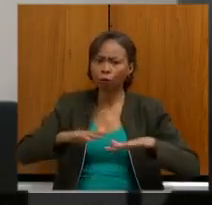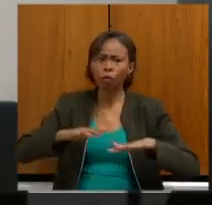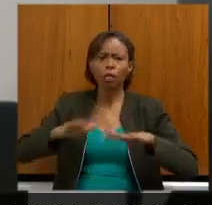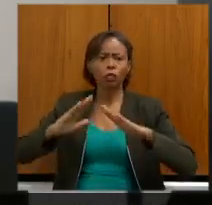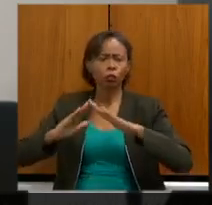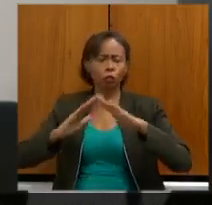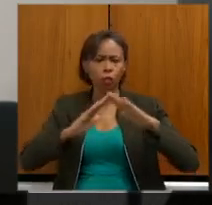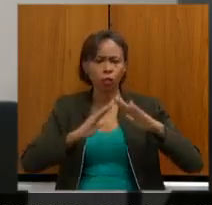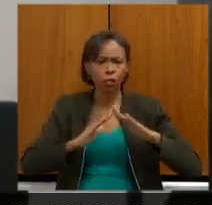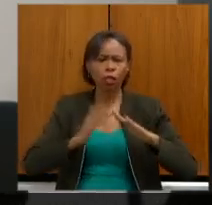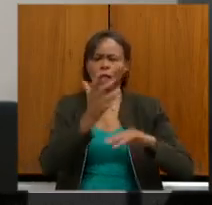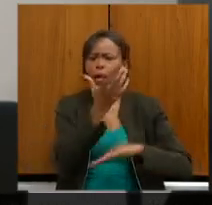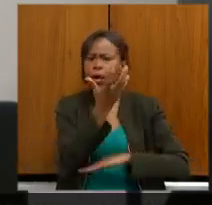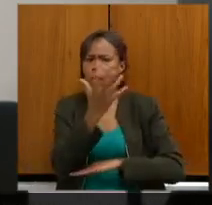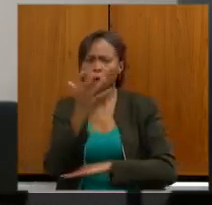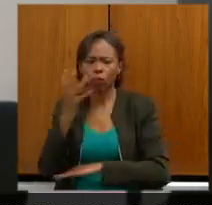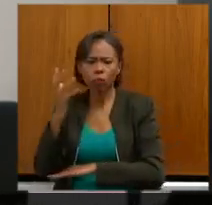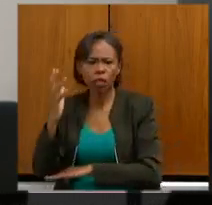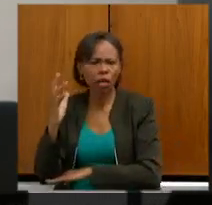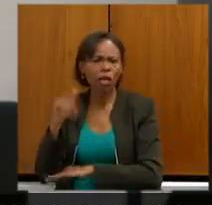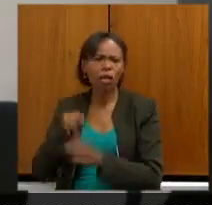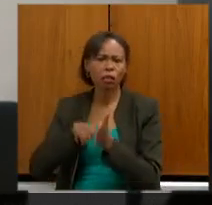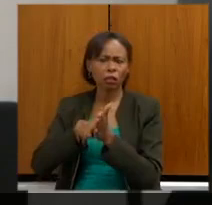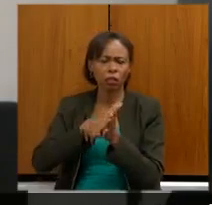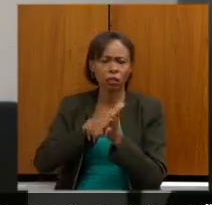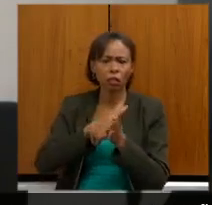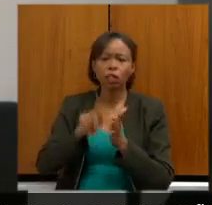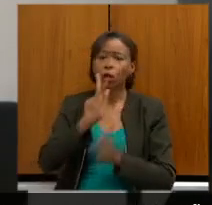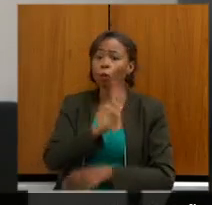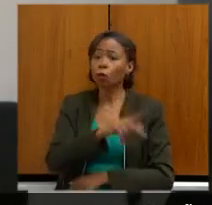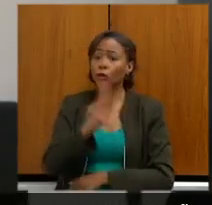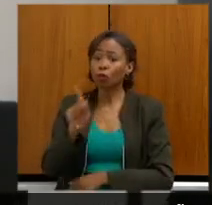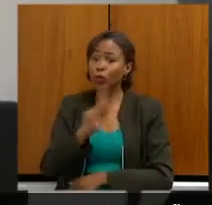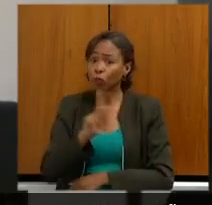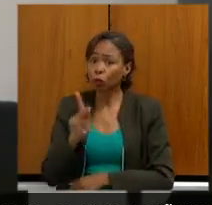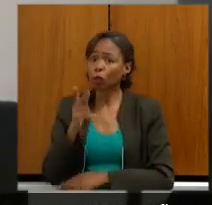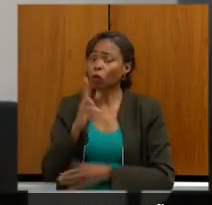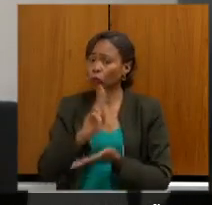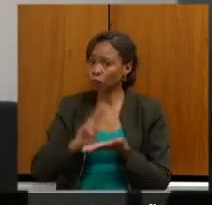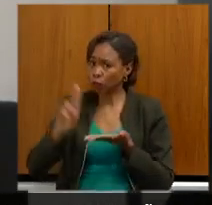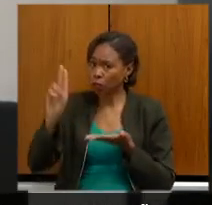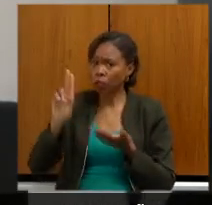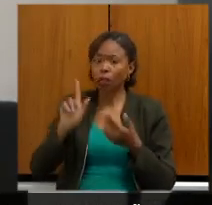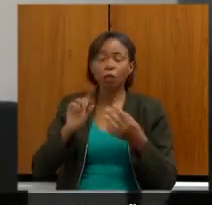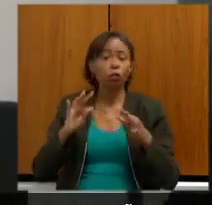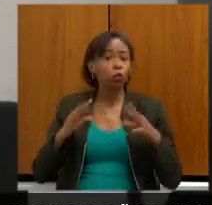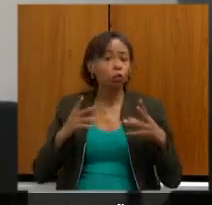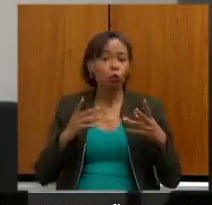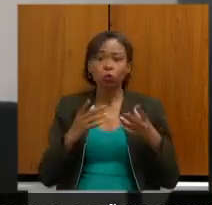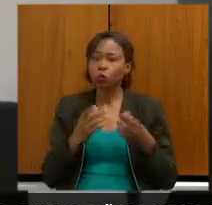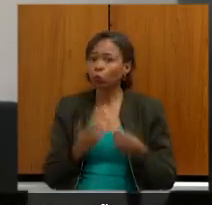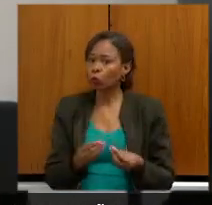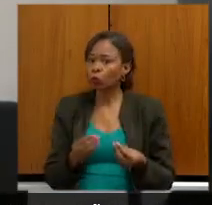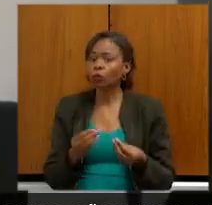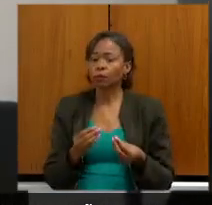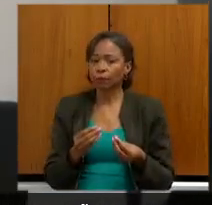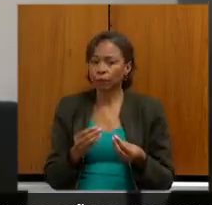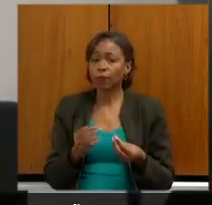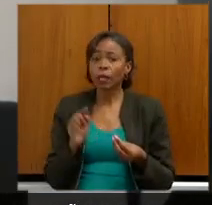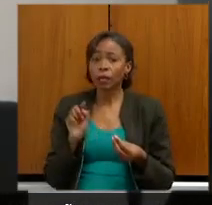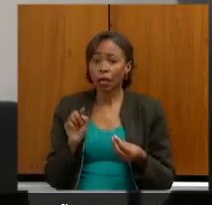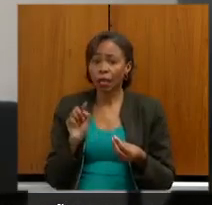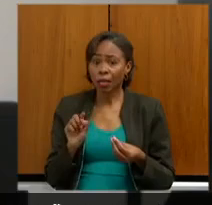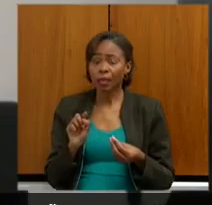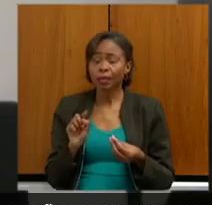professores universitários academia de bateu muito tão importância desse instrumental na